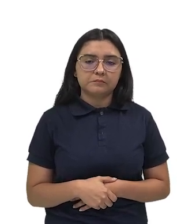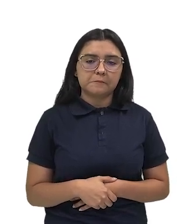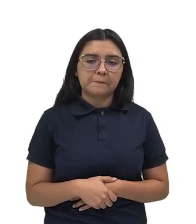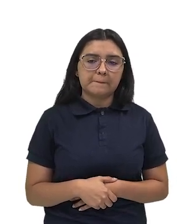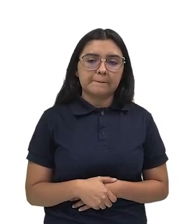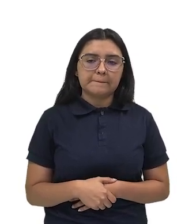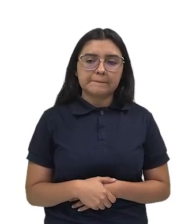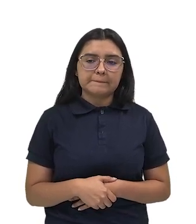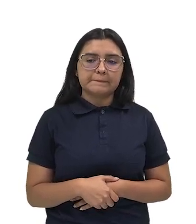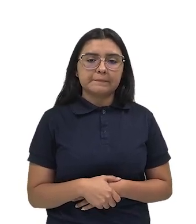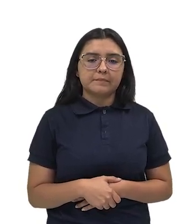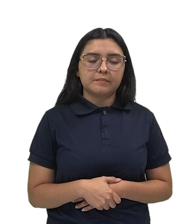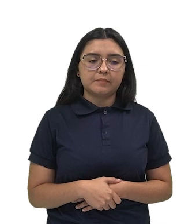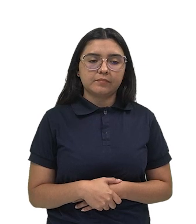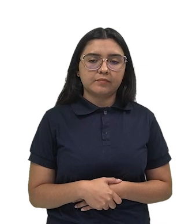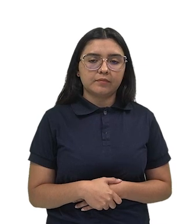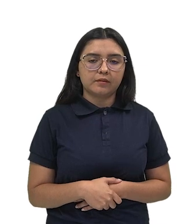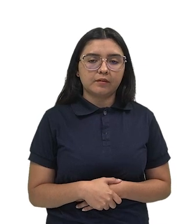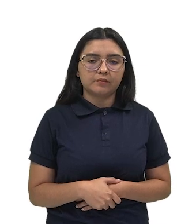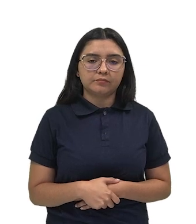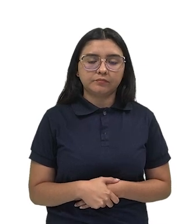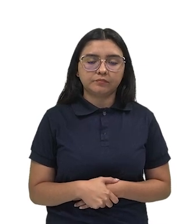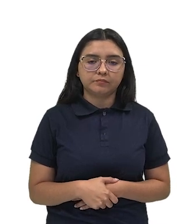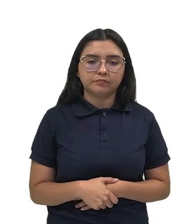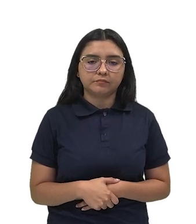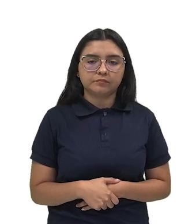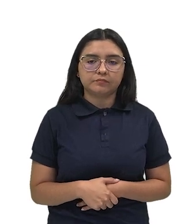beleza? Central.